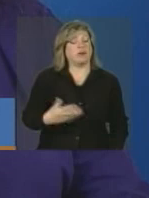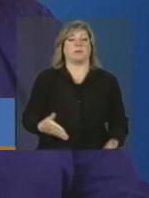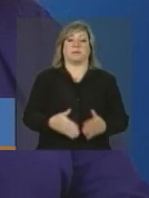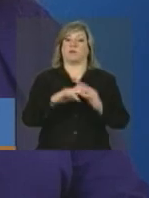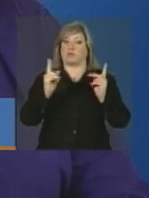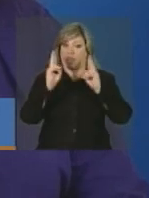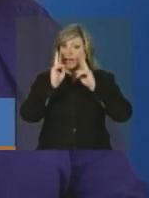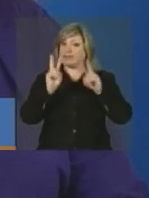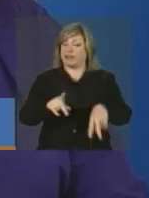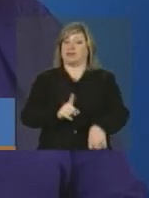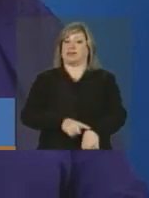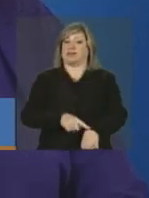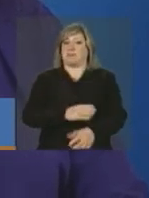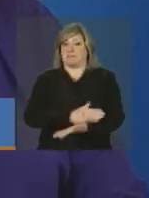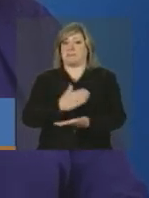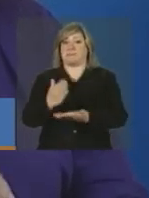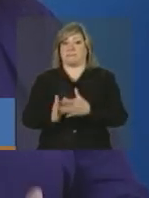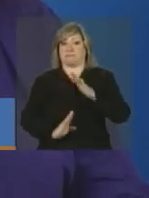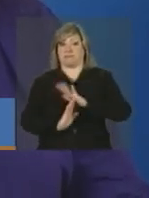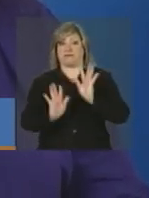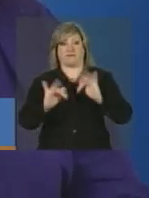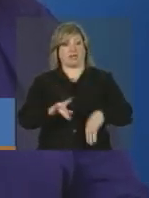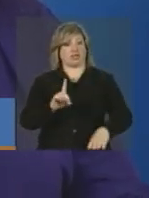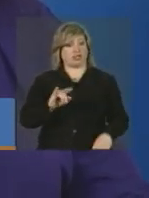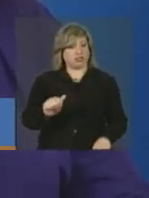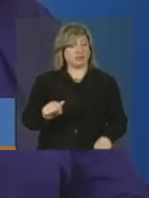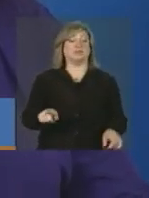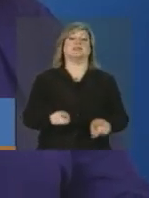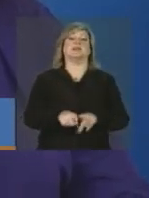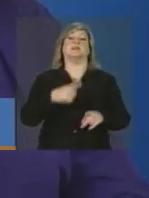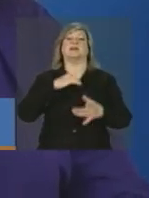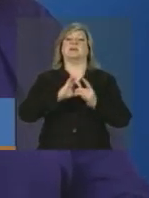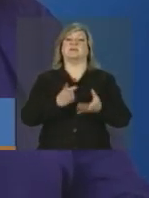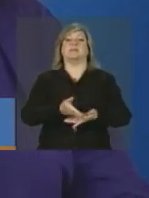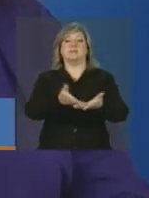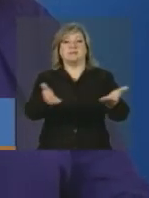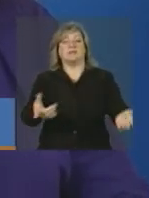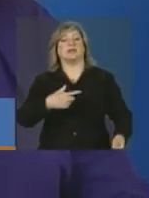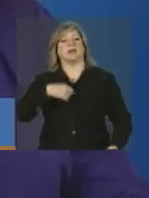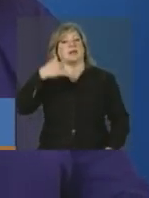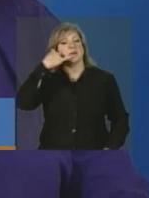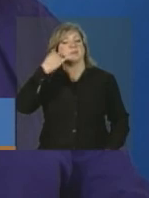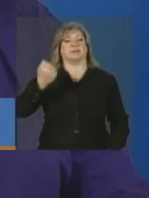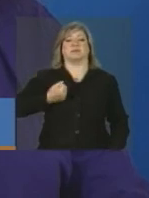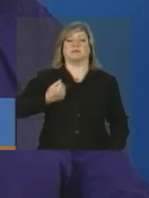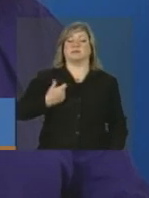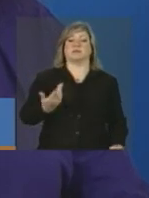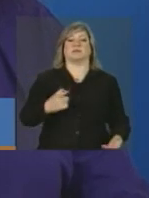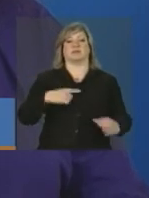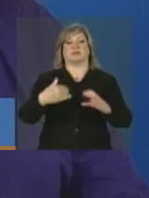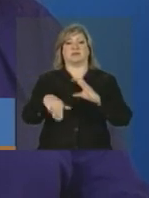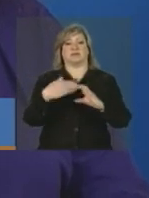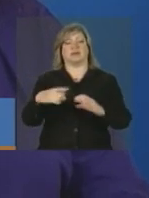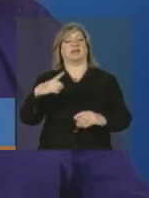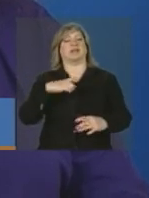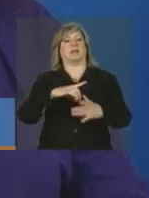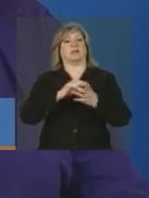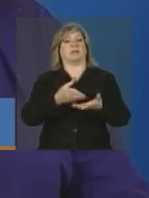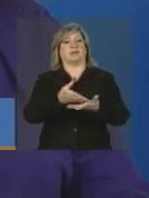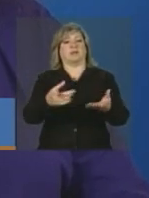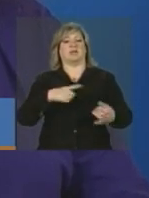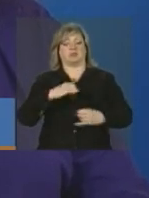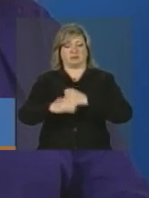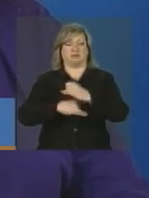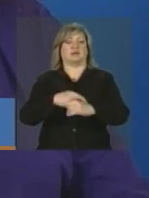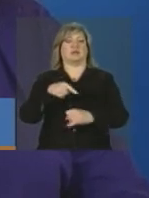atenção a esse prazo e também nos colocar à disposição por meio dos telefones e do e-mail que estão disponíveis lá